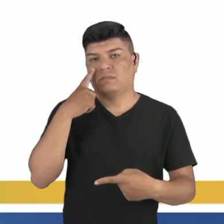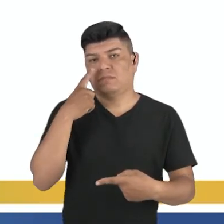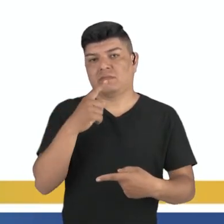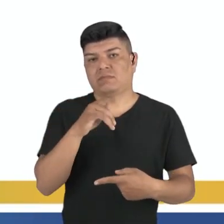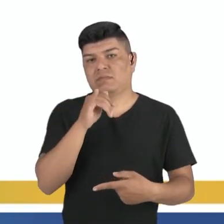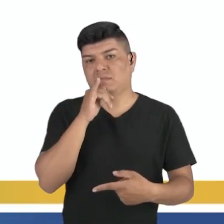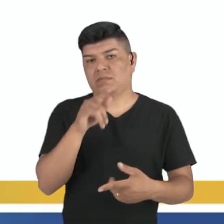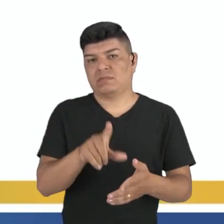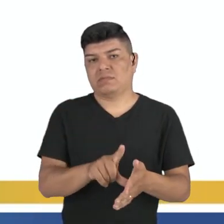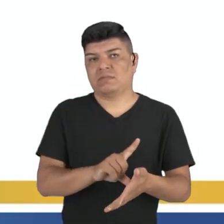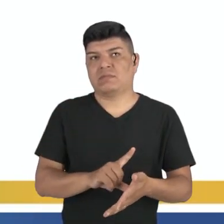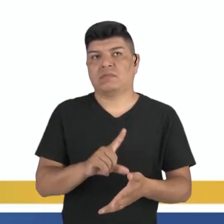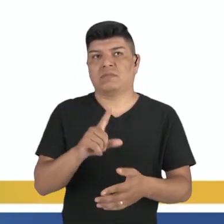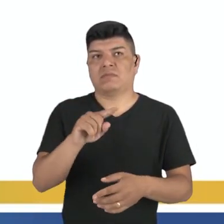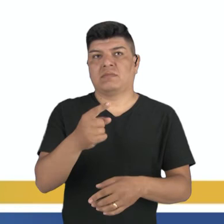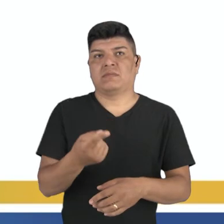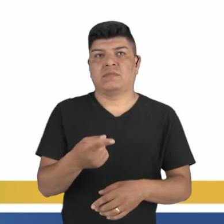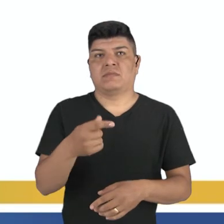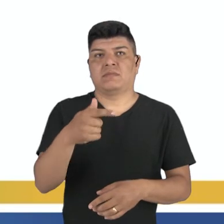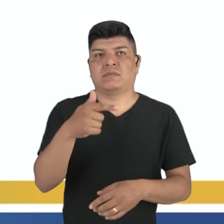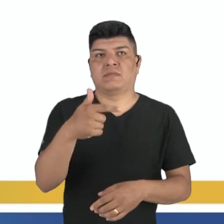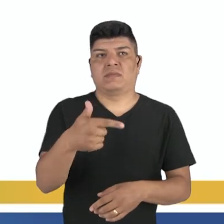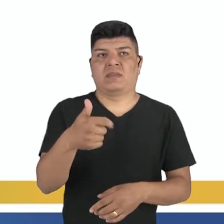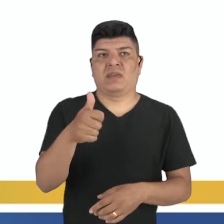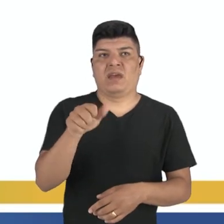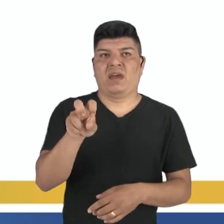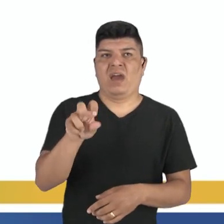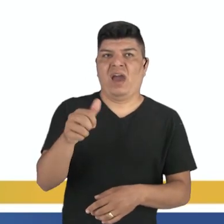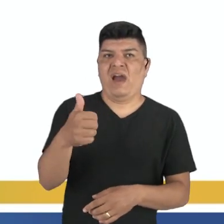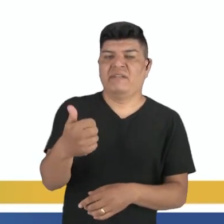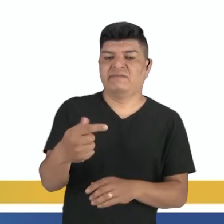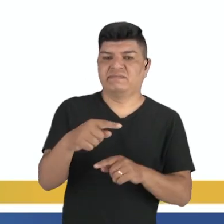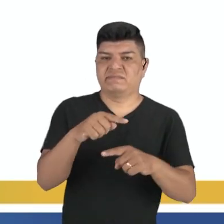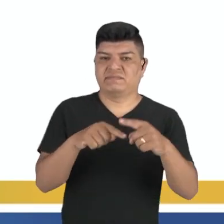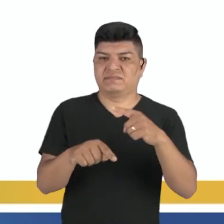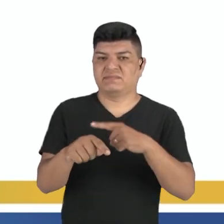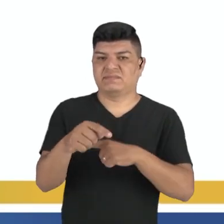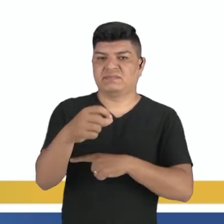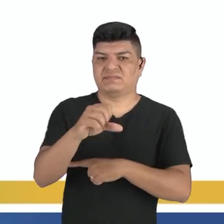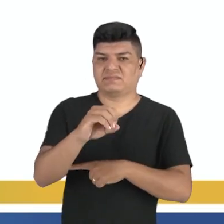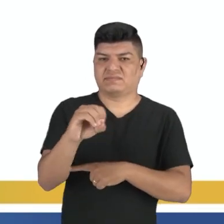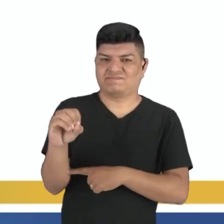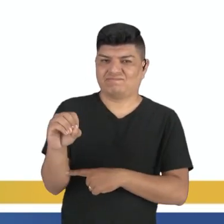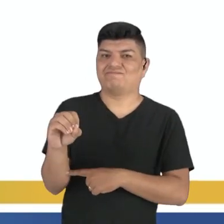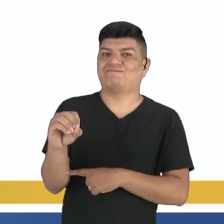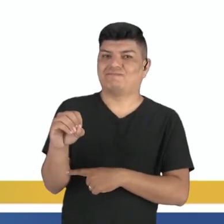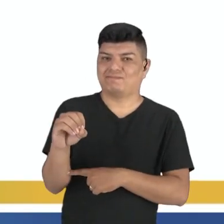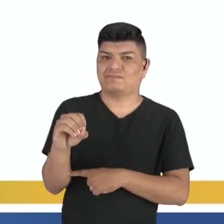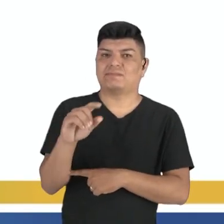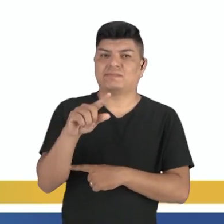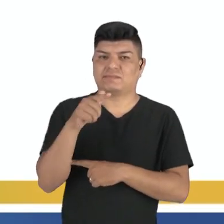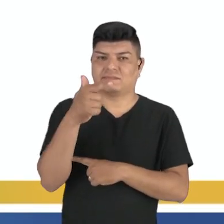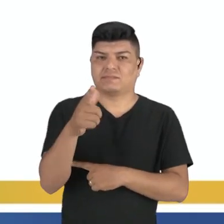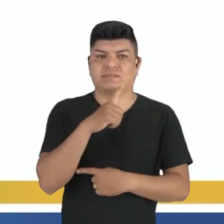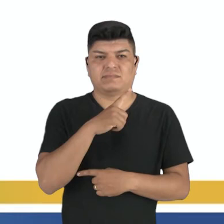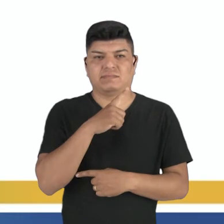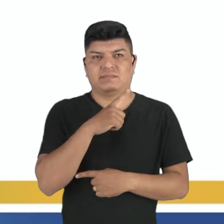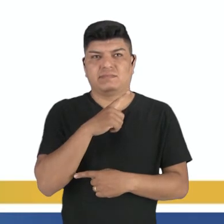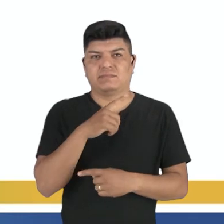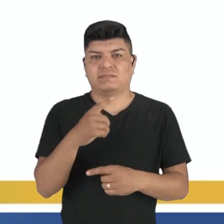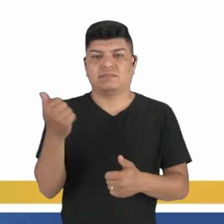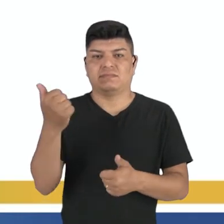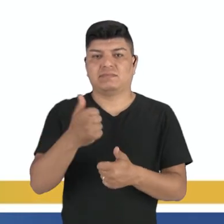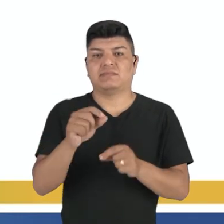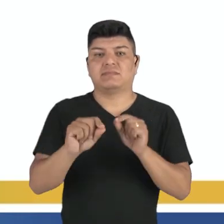anterior aí, que é igual a 1151 dividido por 900. Então, em seguida,